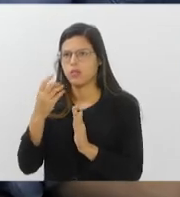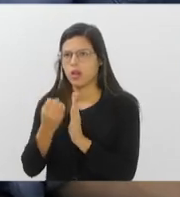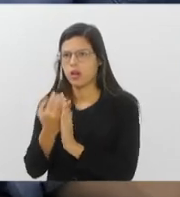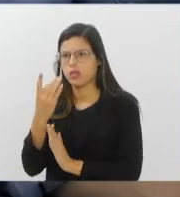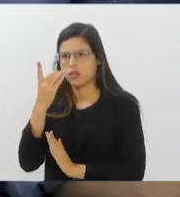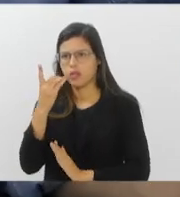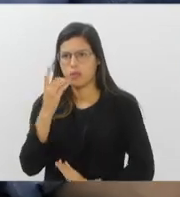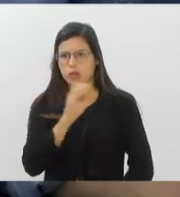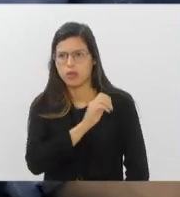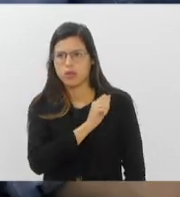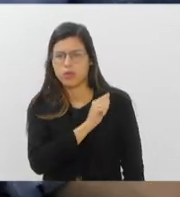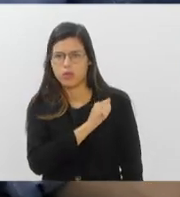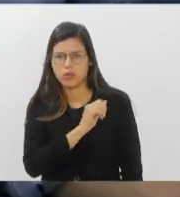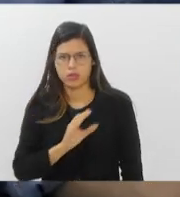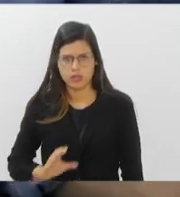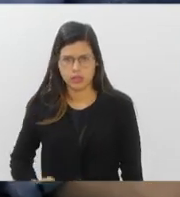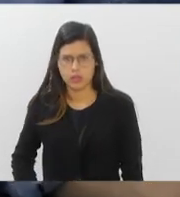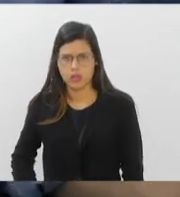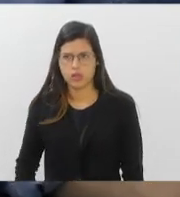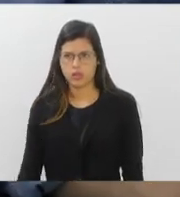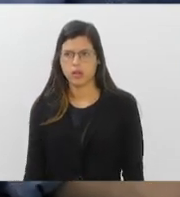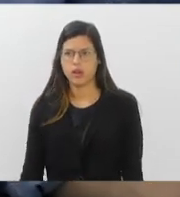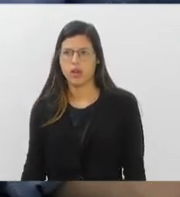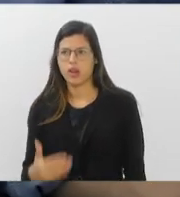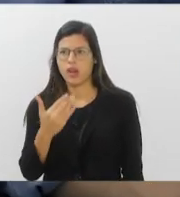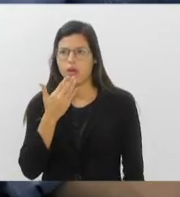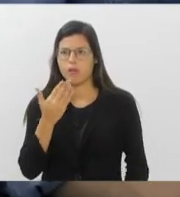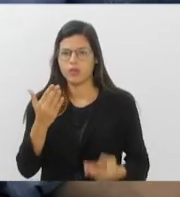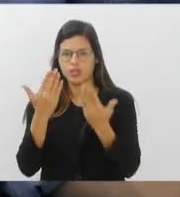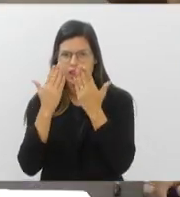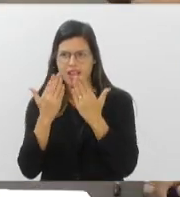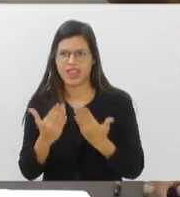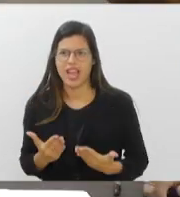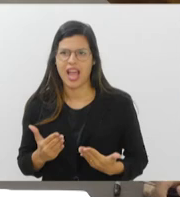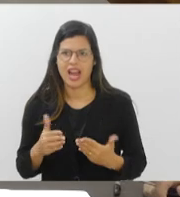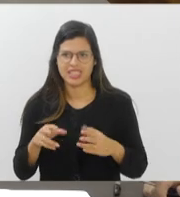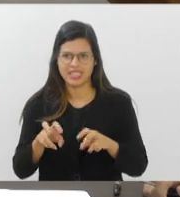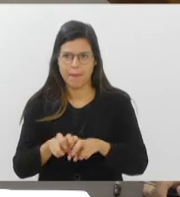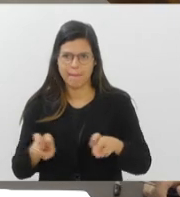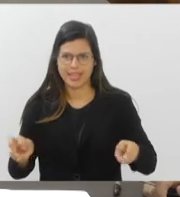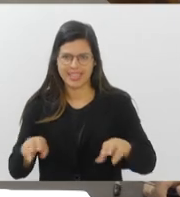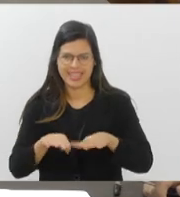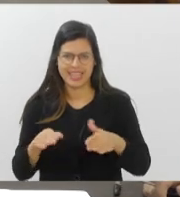Nada opor. É o famoso pedido de vista da bancada. Da bancada.